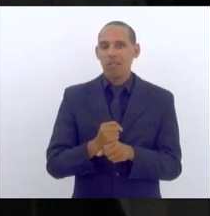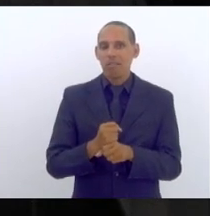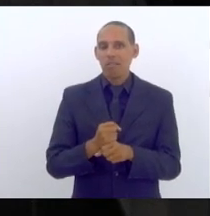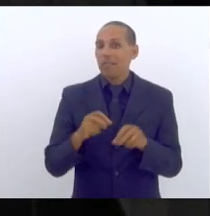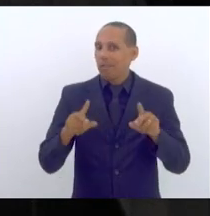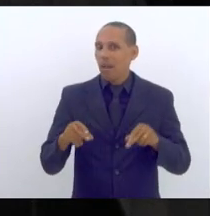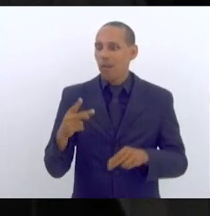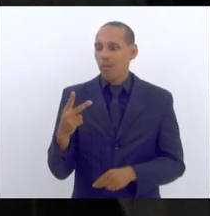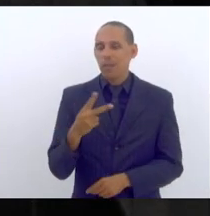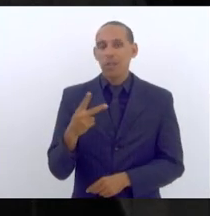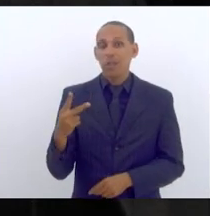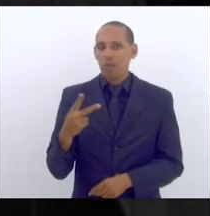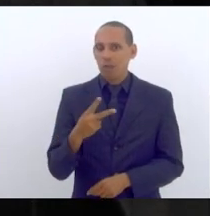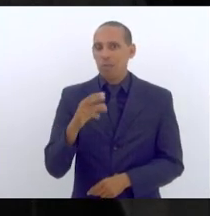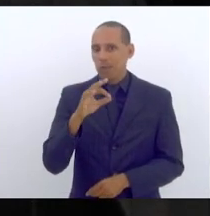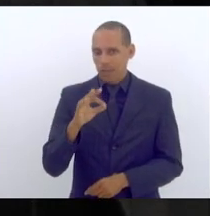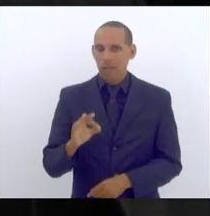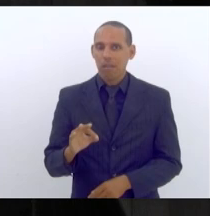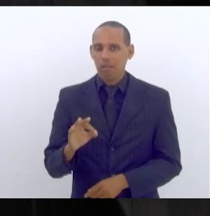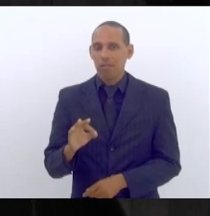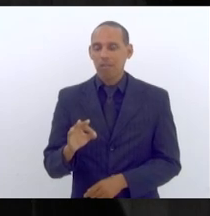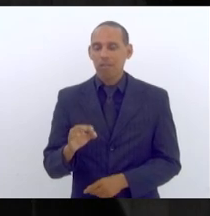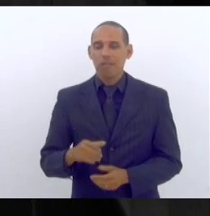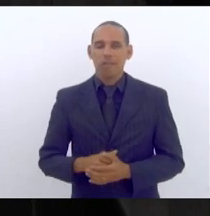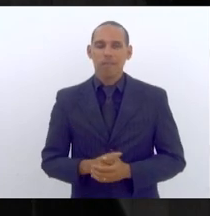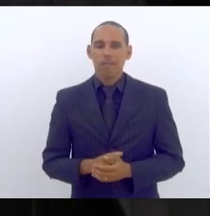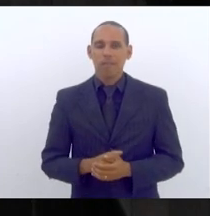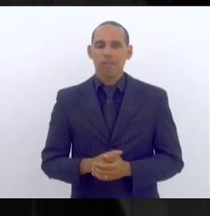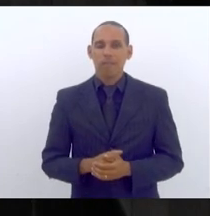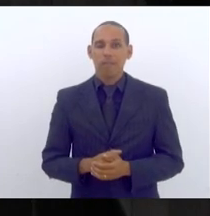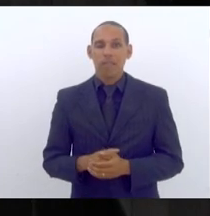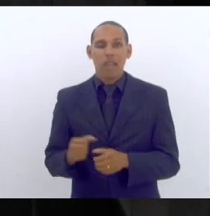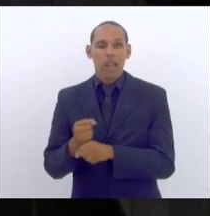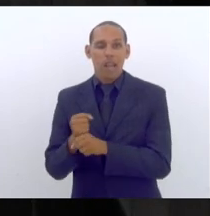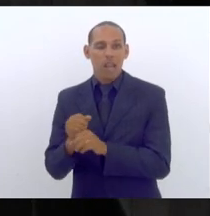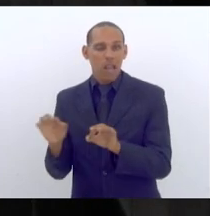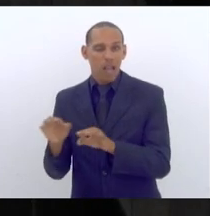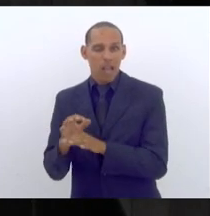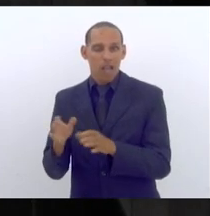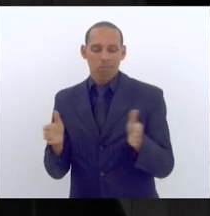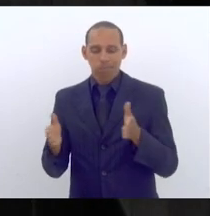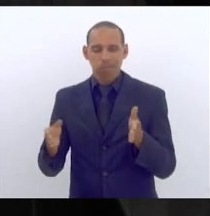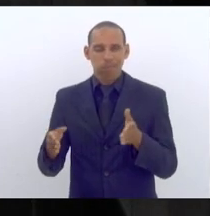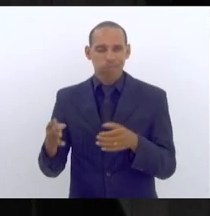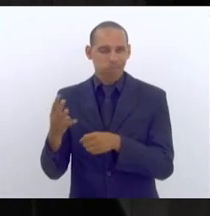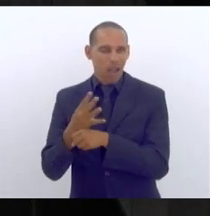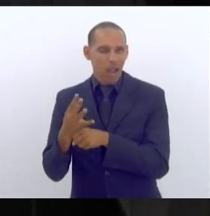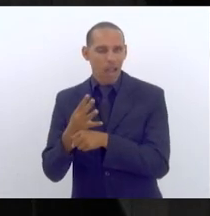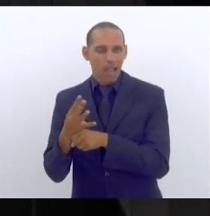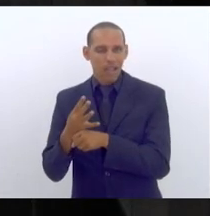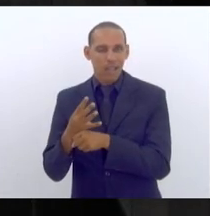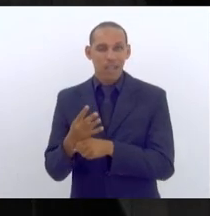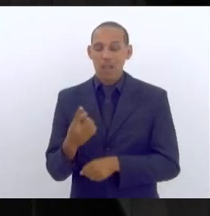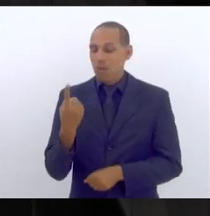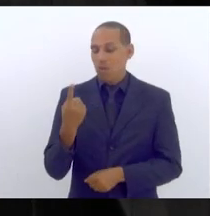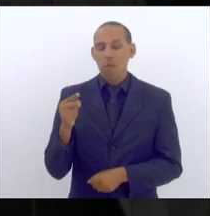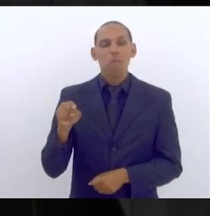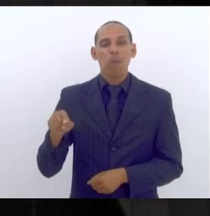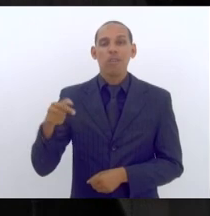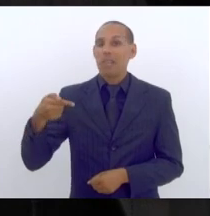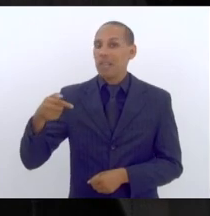22% aproximadamente e fechou o quarto ano com